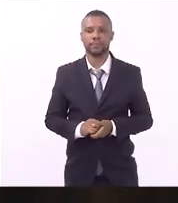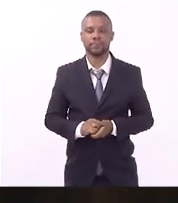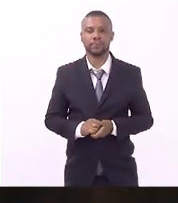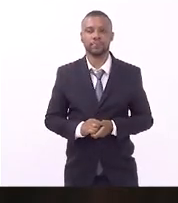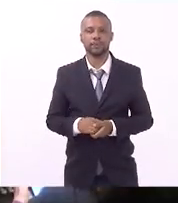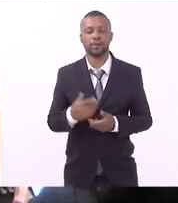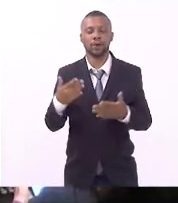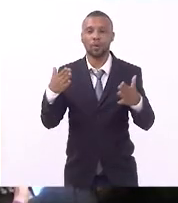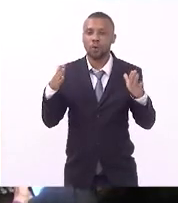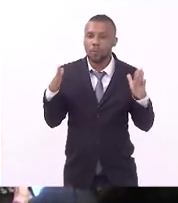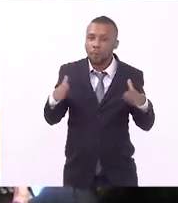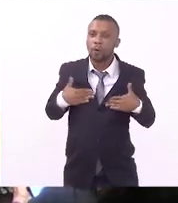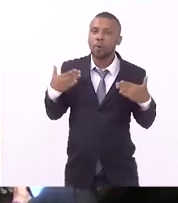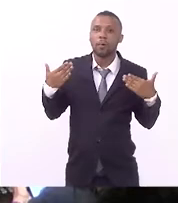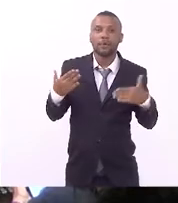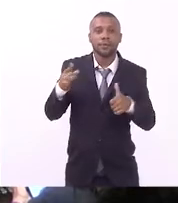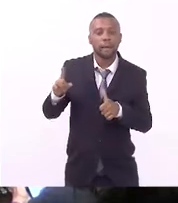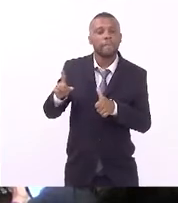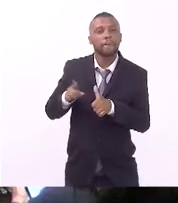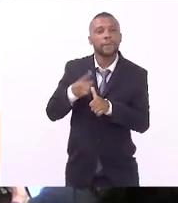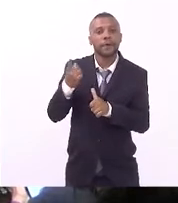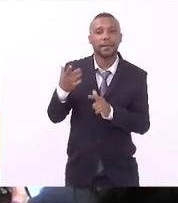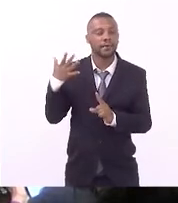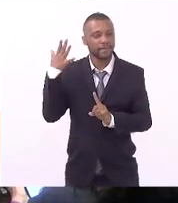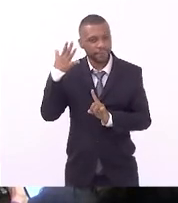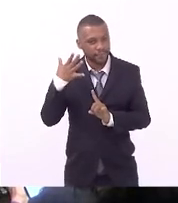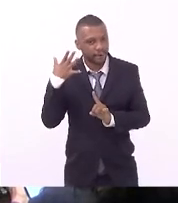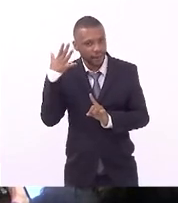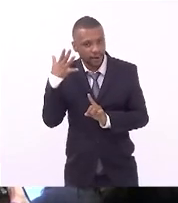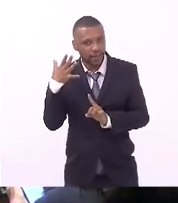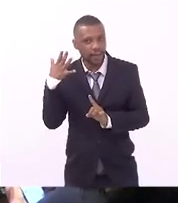fui surpreendida de ser a primeira a falar.